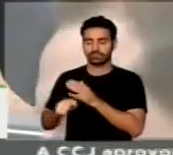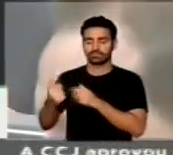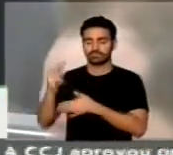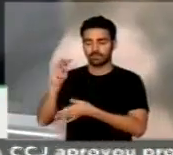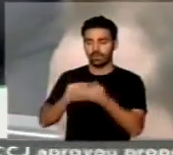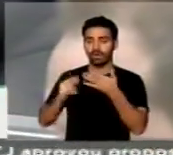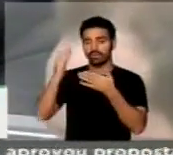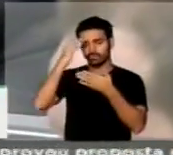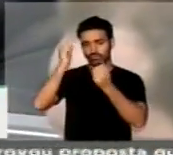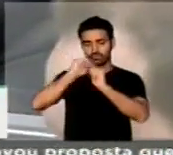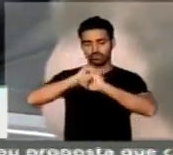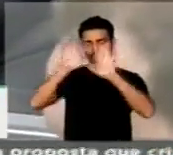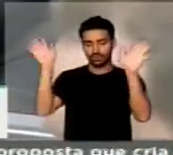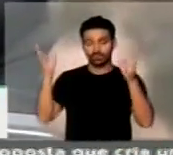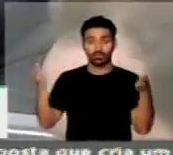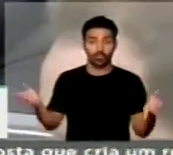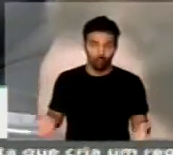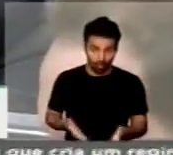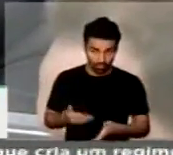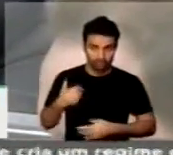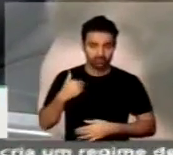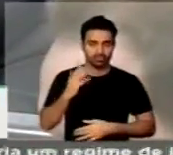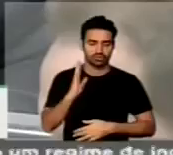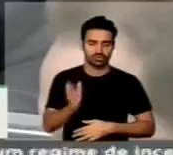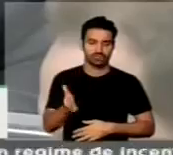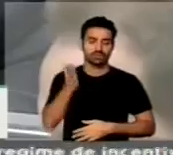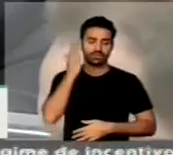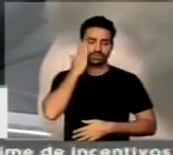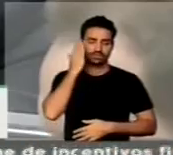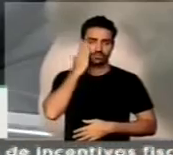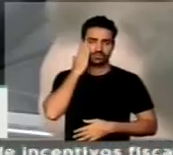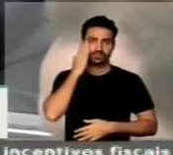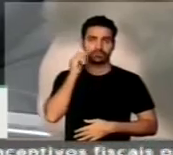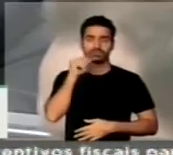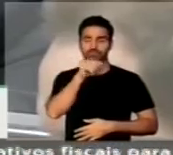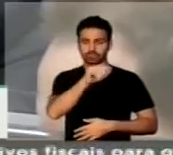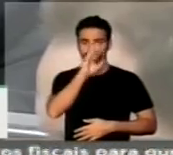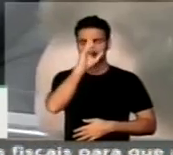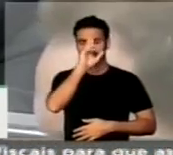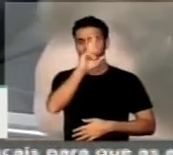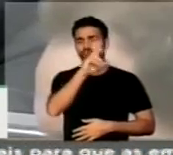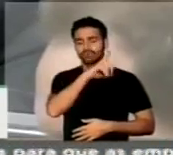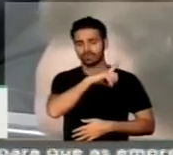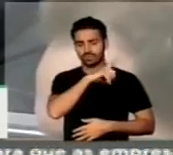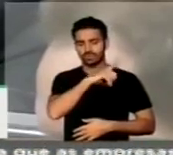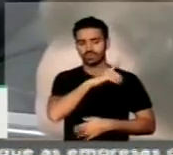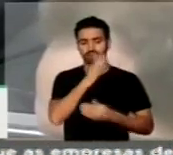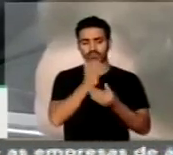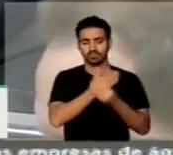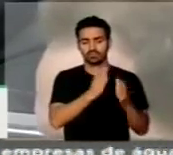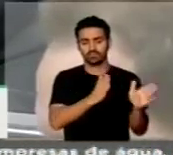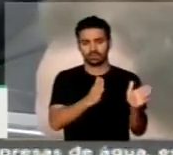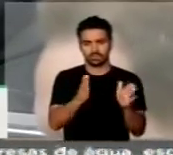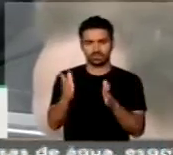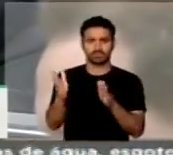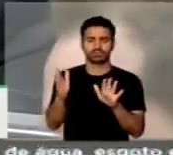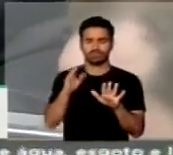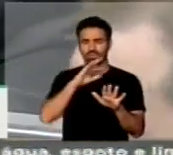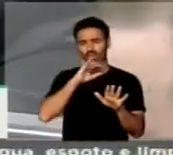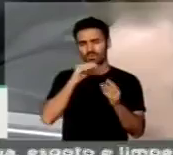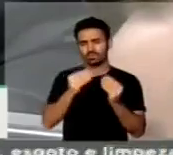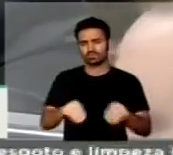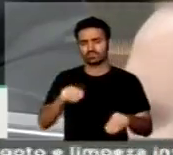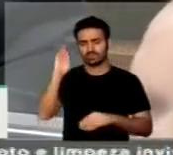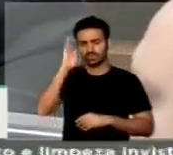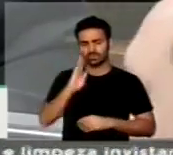Hoje, eu tenho uma compreensão da sua participação num processo que, lamentavelmente, é muito triste para o Brasil,